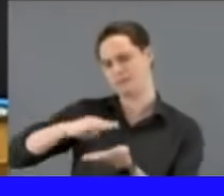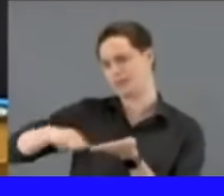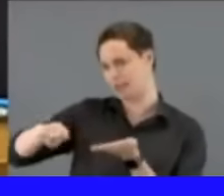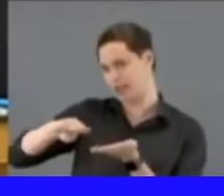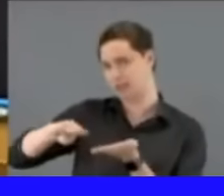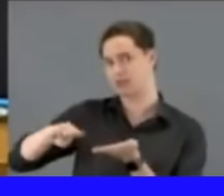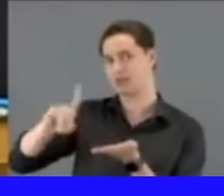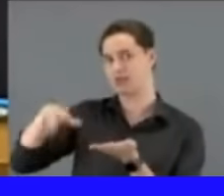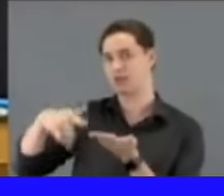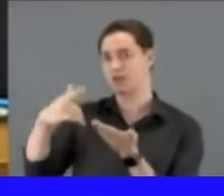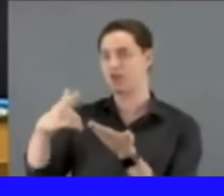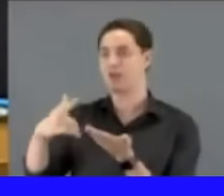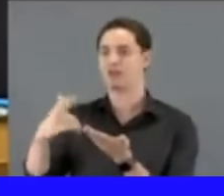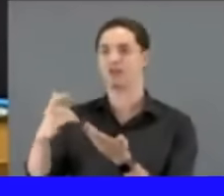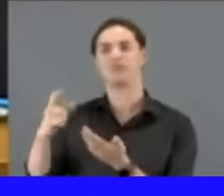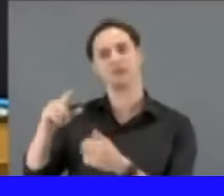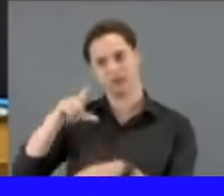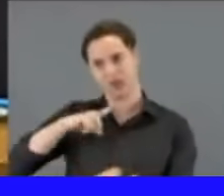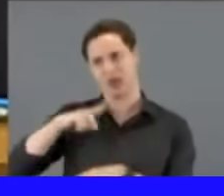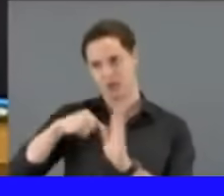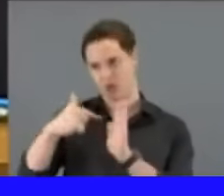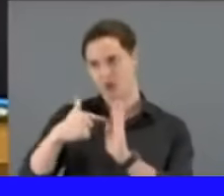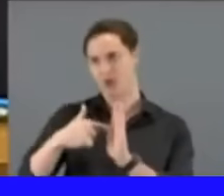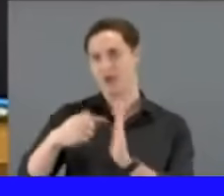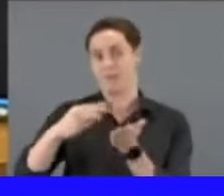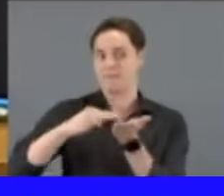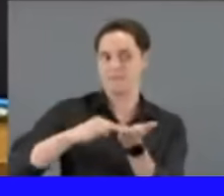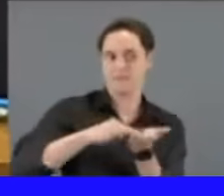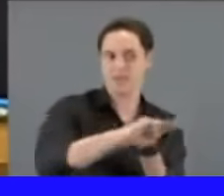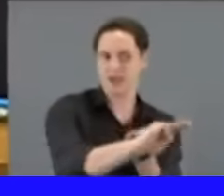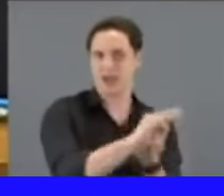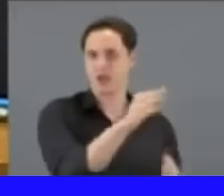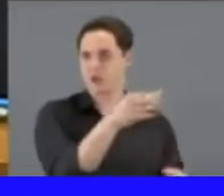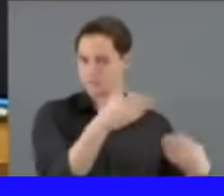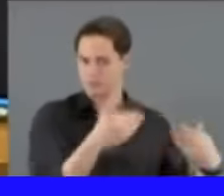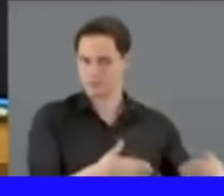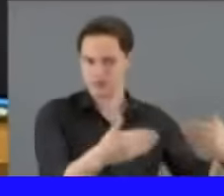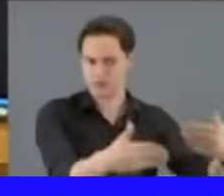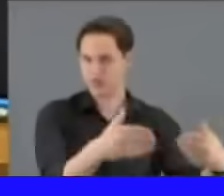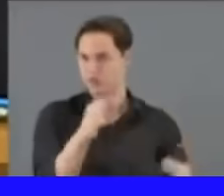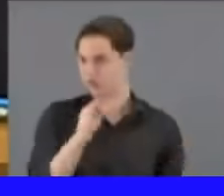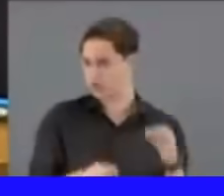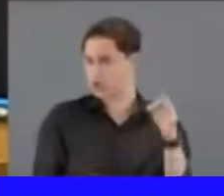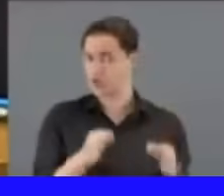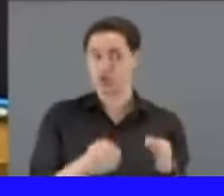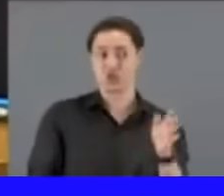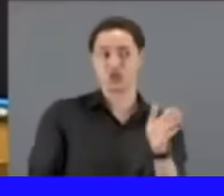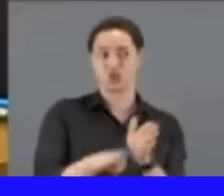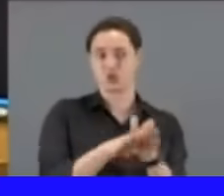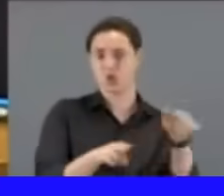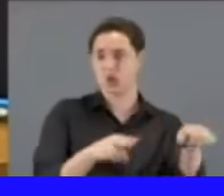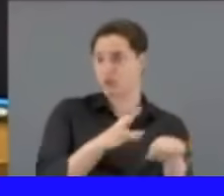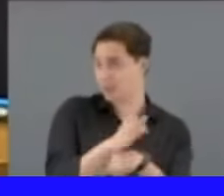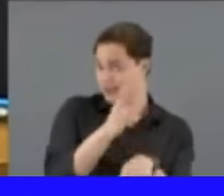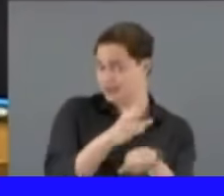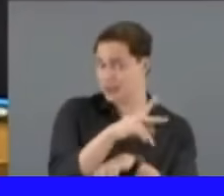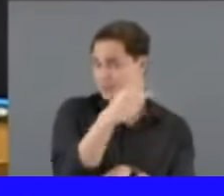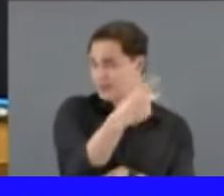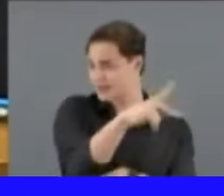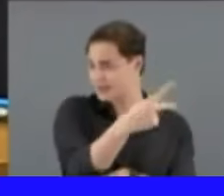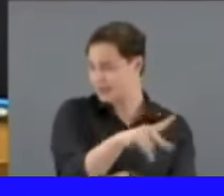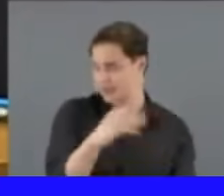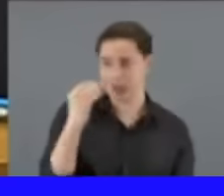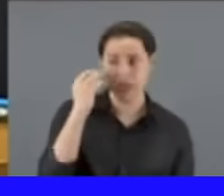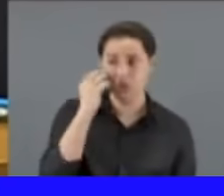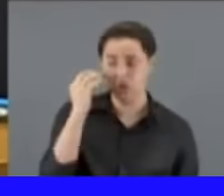um informe, ele é encaminhado para o Ministério da Justiça. Não estou dizendo que isso chegou no WhatsApp do Flávio Dino. Mas o que eu quero dizer é que o ministro Flávio